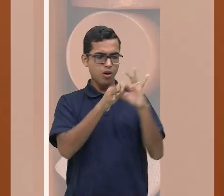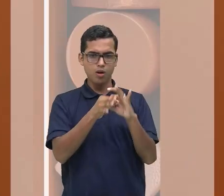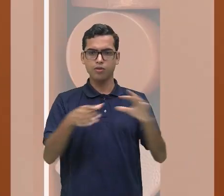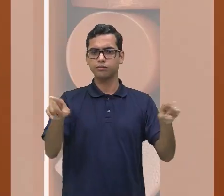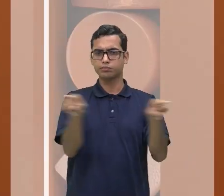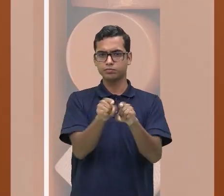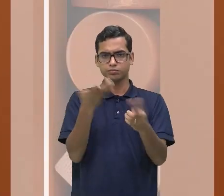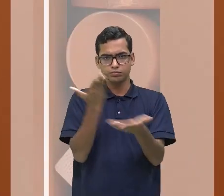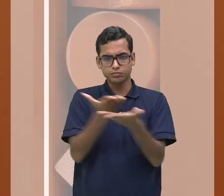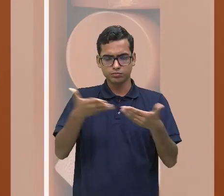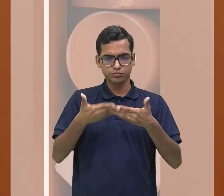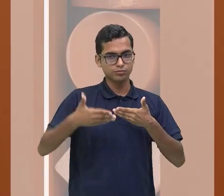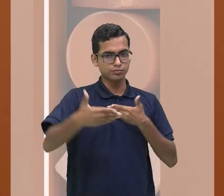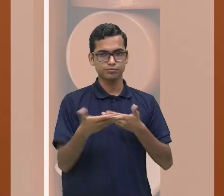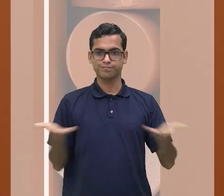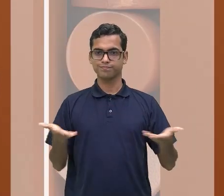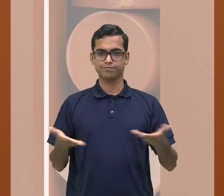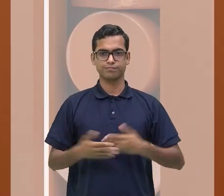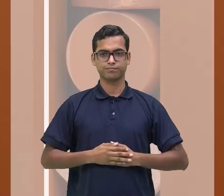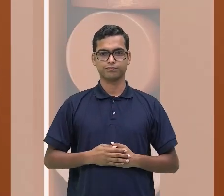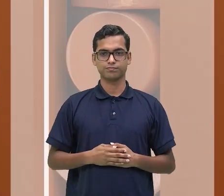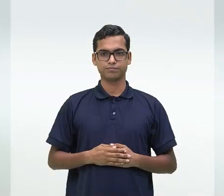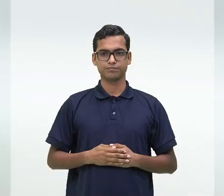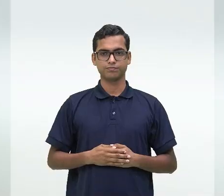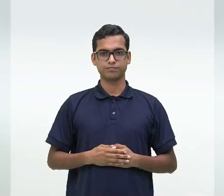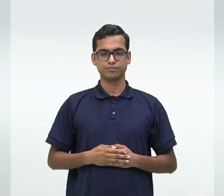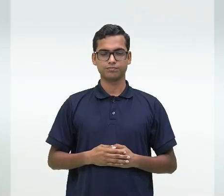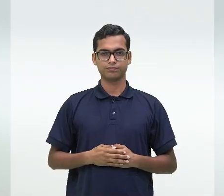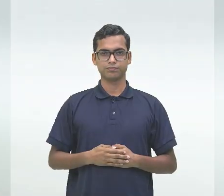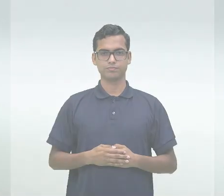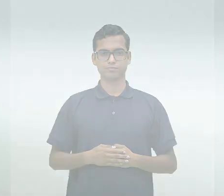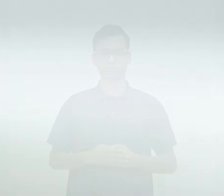vamos agora para o momento da nossa aula.